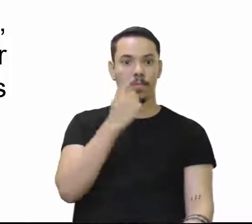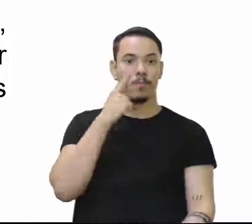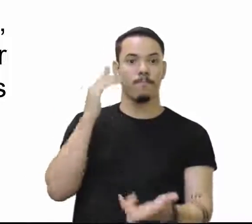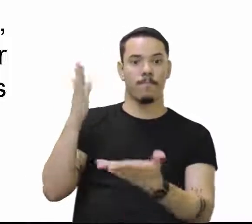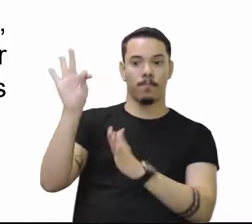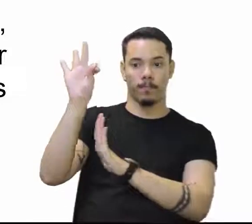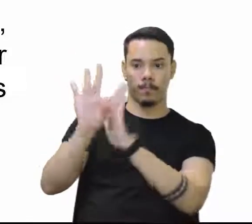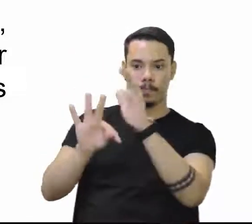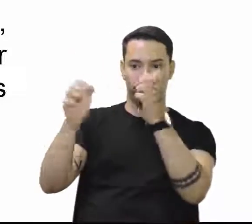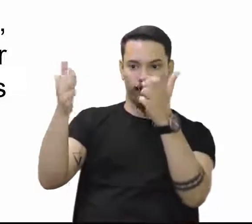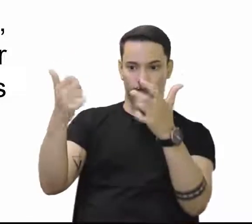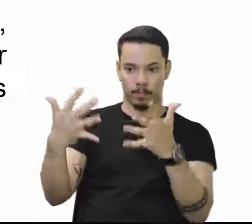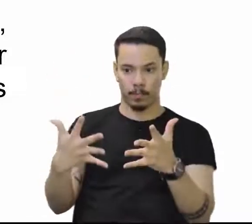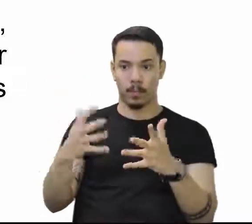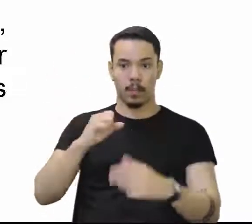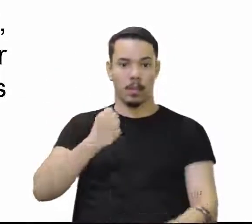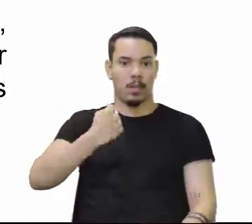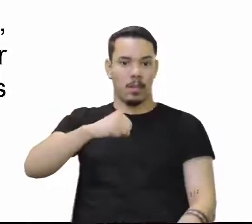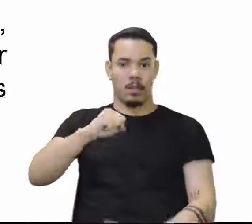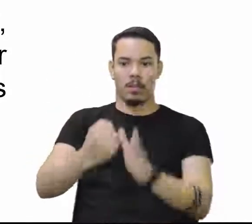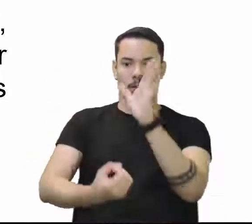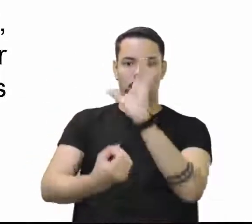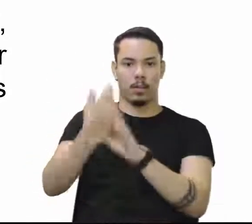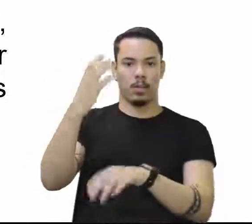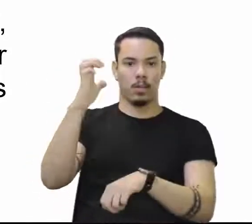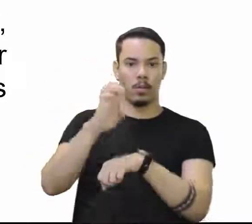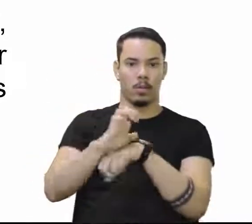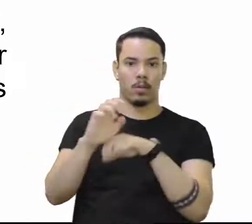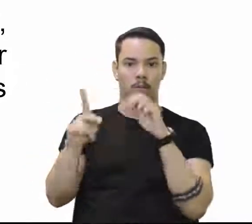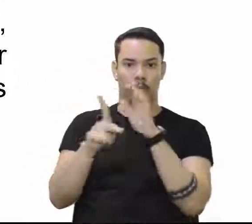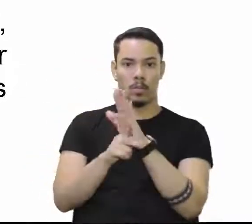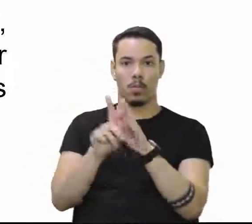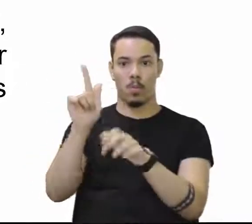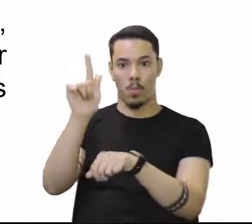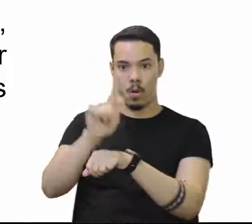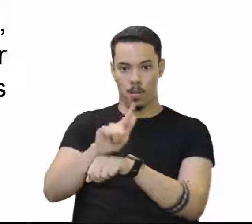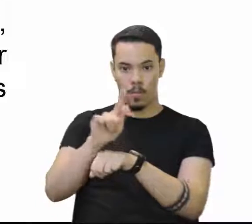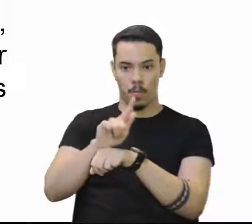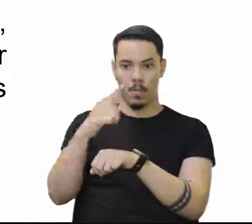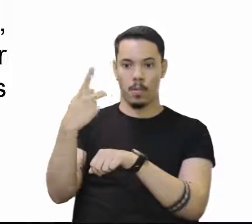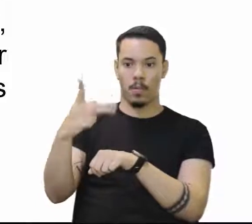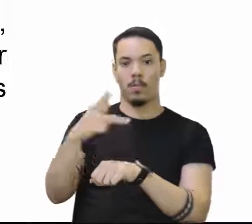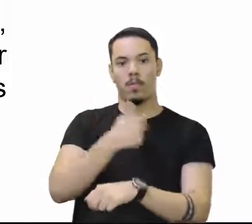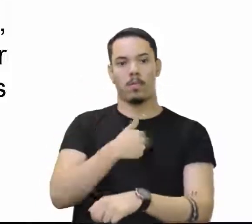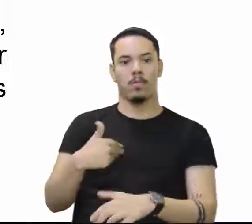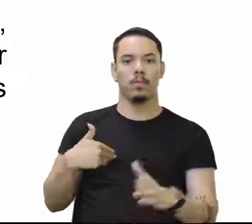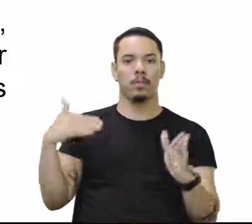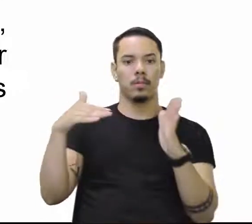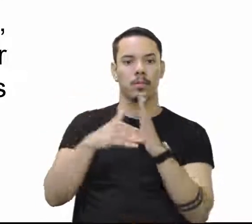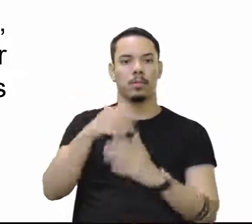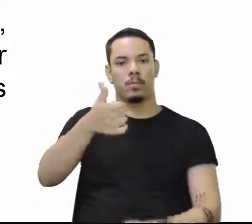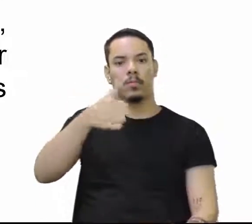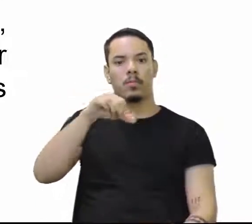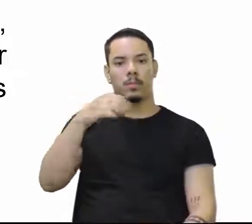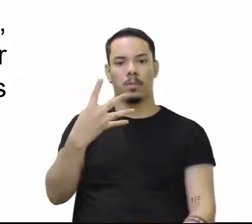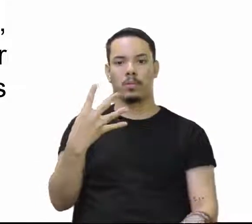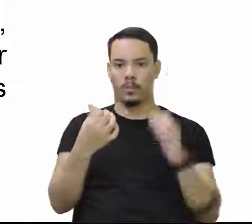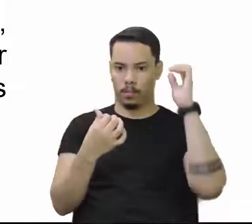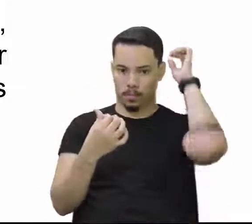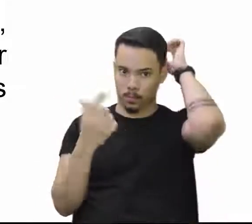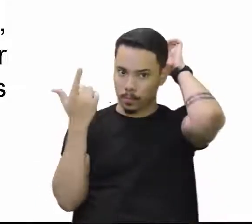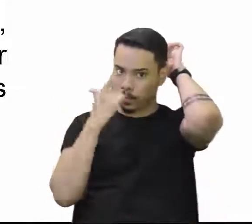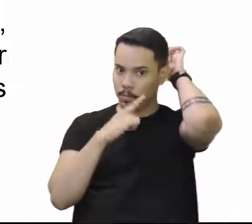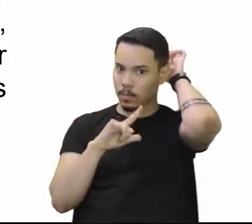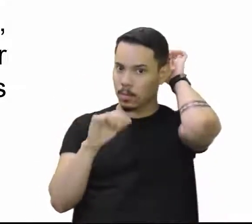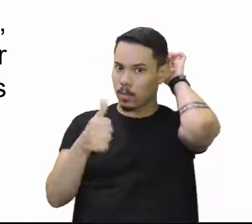44, onde defendeu a criação do estado do Guaporé. Seu governo foi até 1946, quando foi